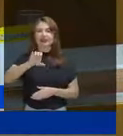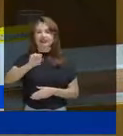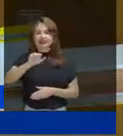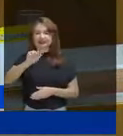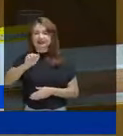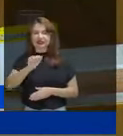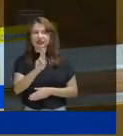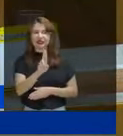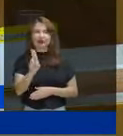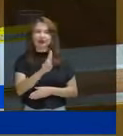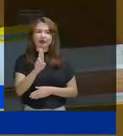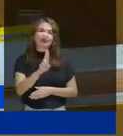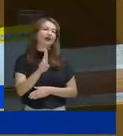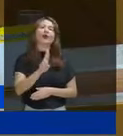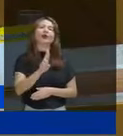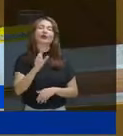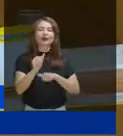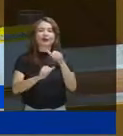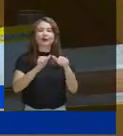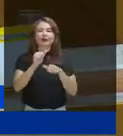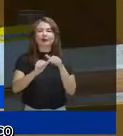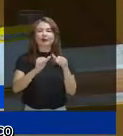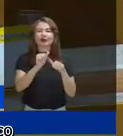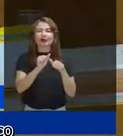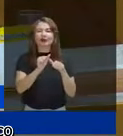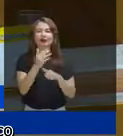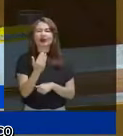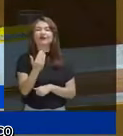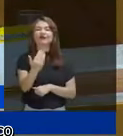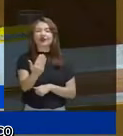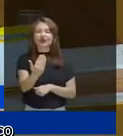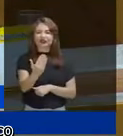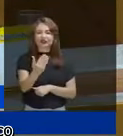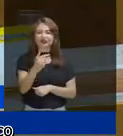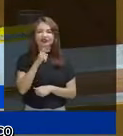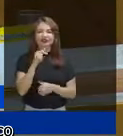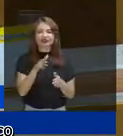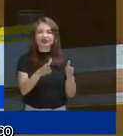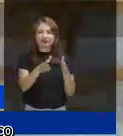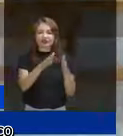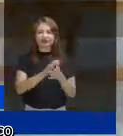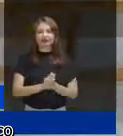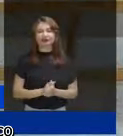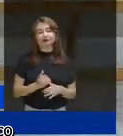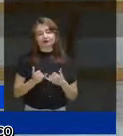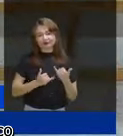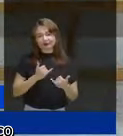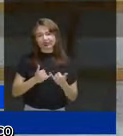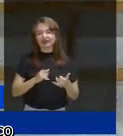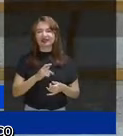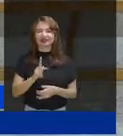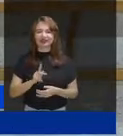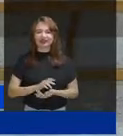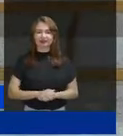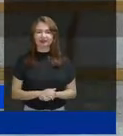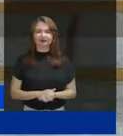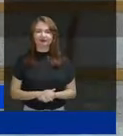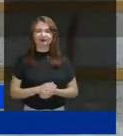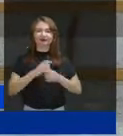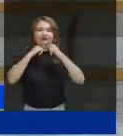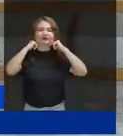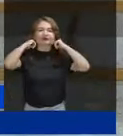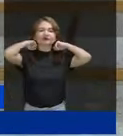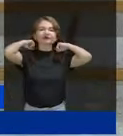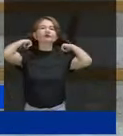Ele botou o nome do braço do rio Pedreirinha de Rio Tâmisa. Era um pândego, Ruiz. Ai.